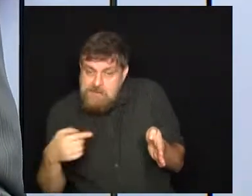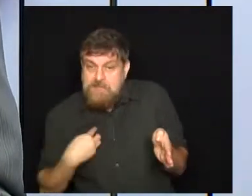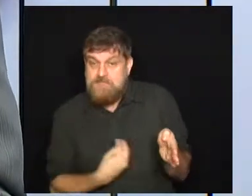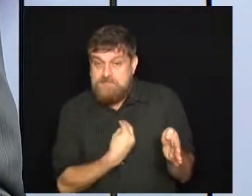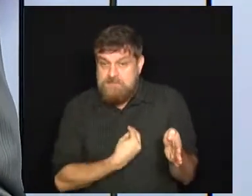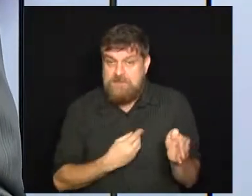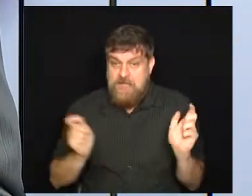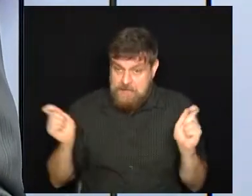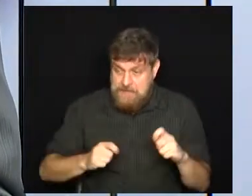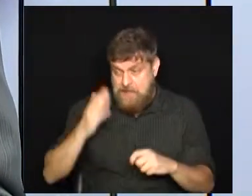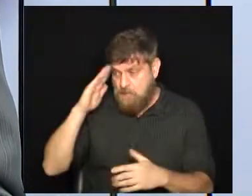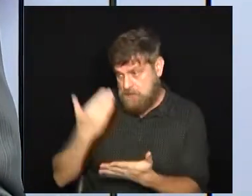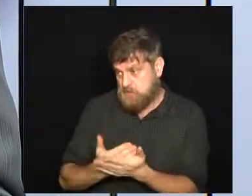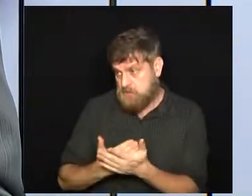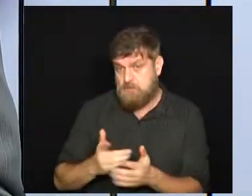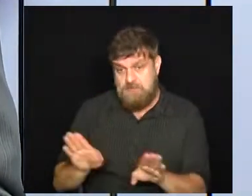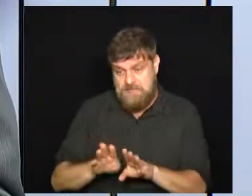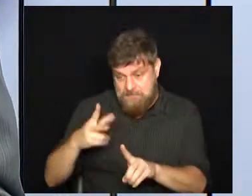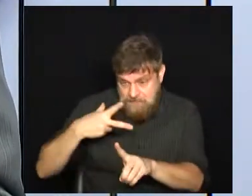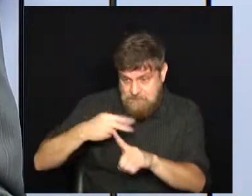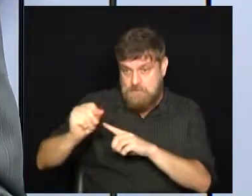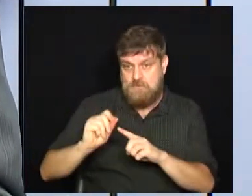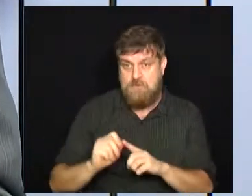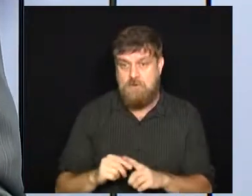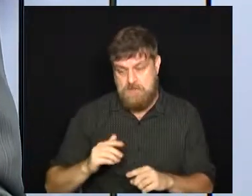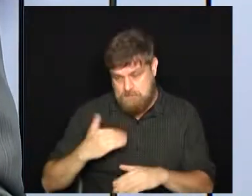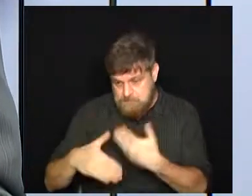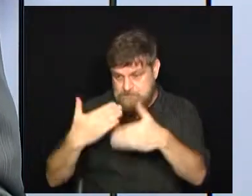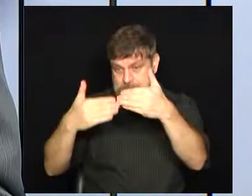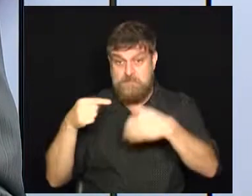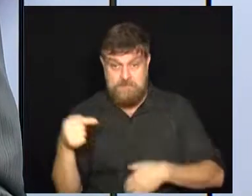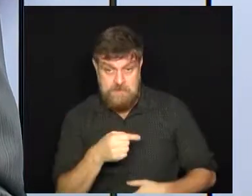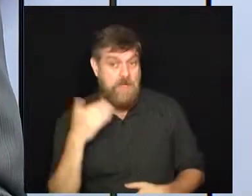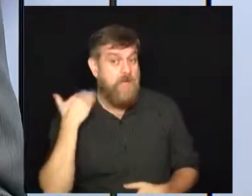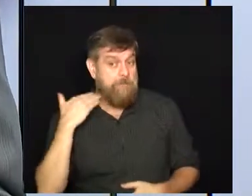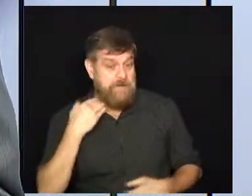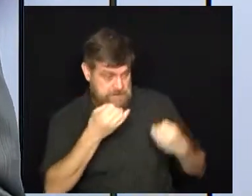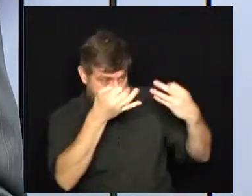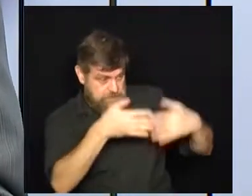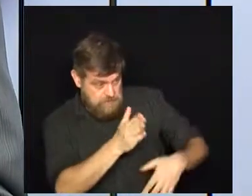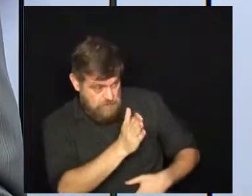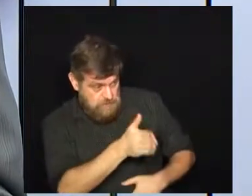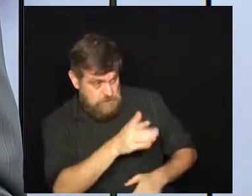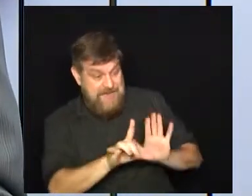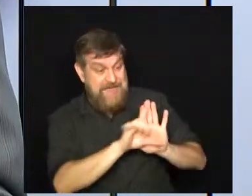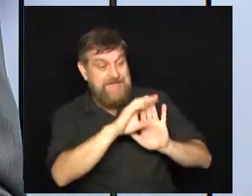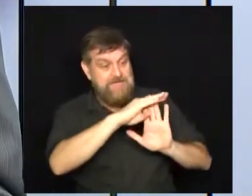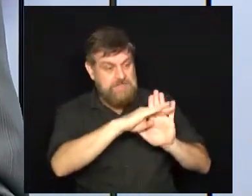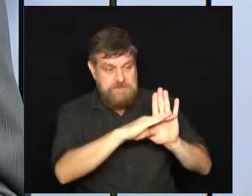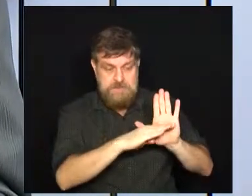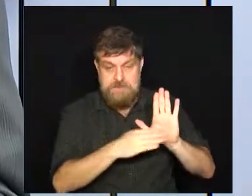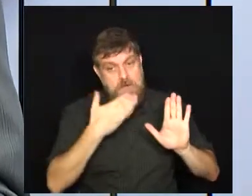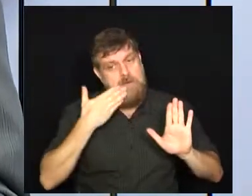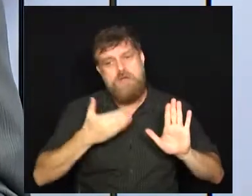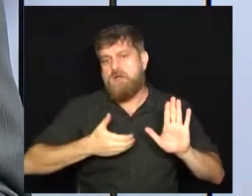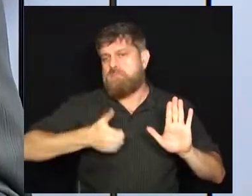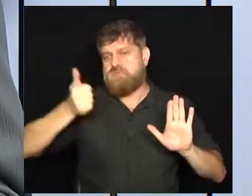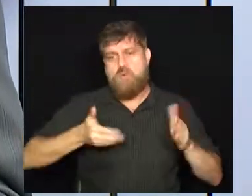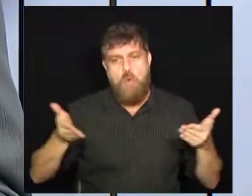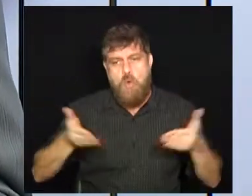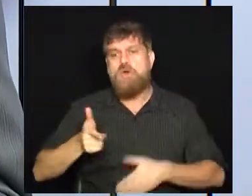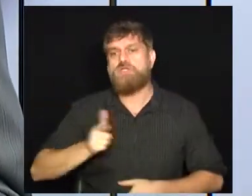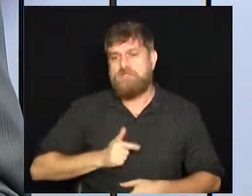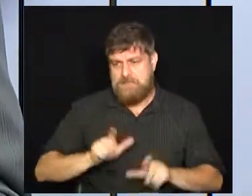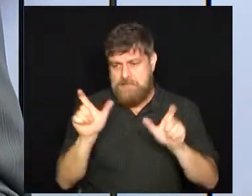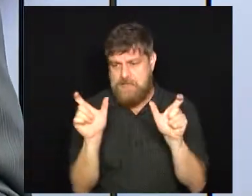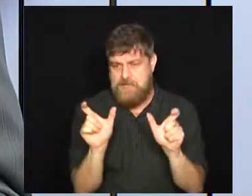comemorar avanços importantes que foram conquistados, como a vereadora já falou sobre a legislação que fala hoje do